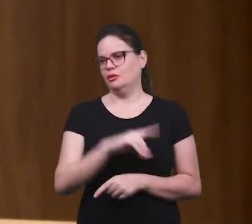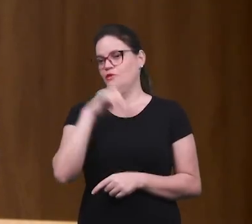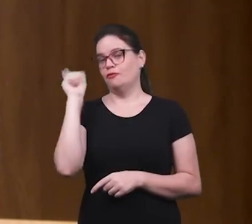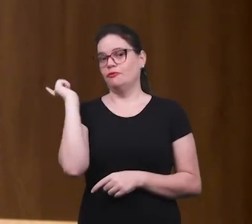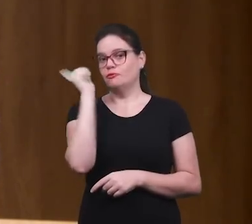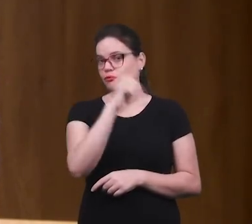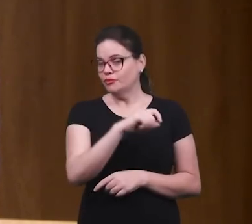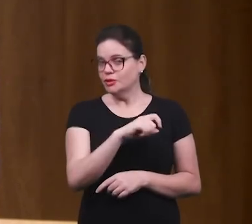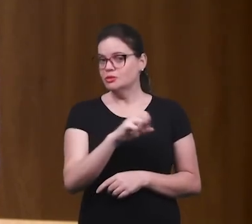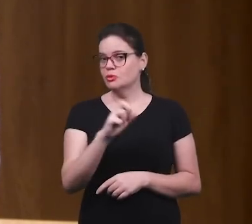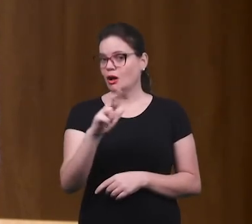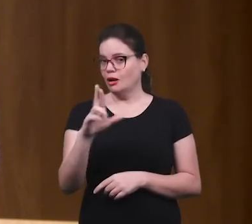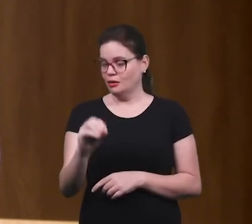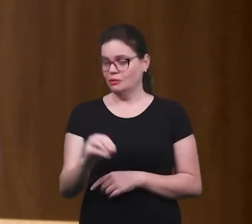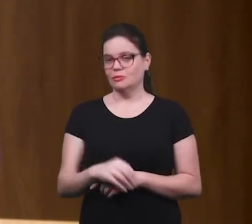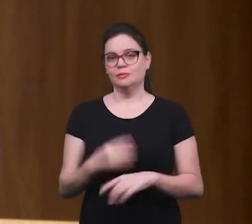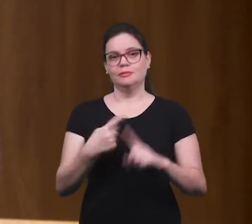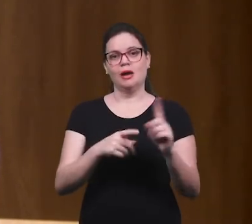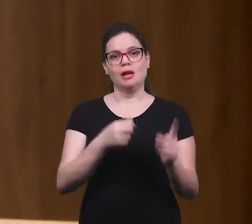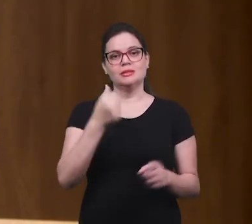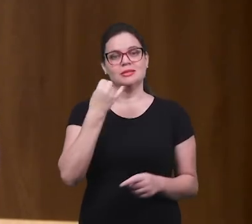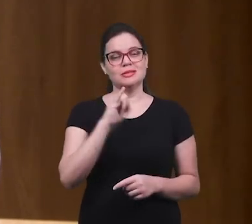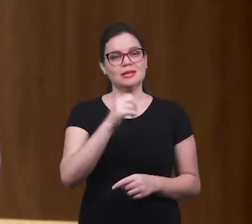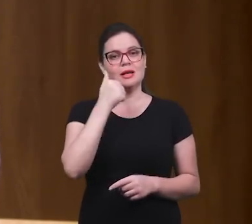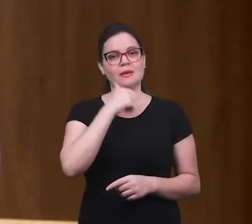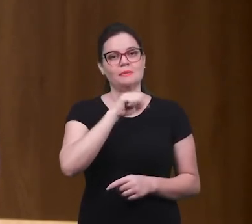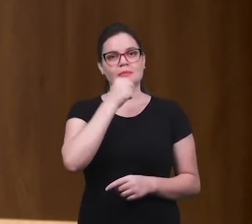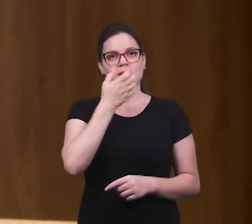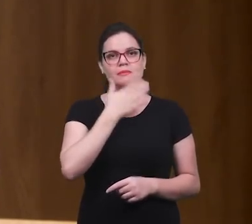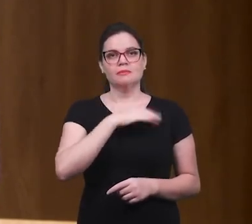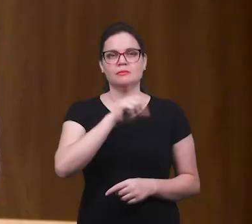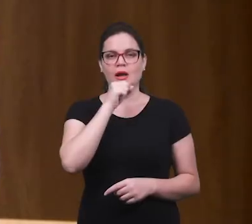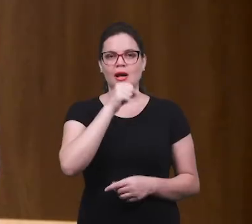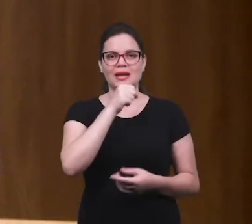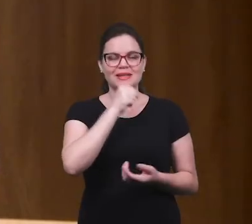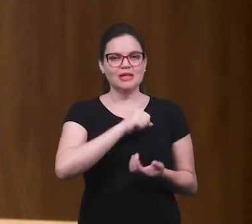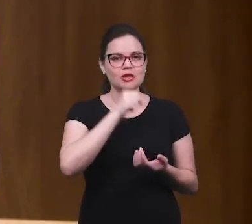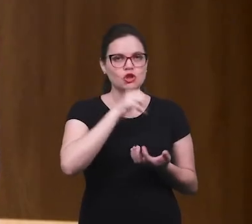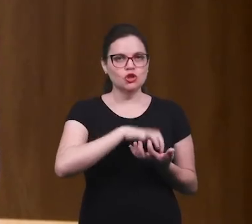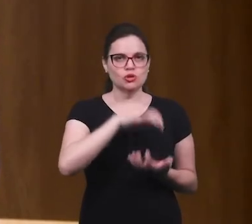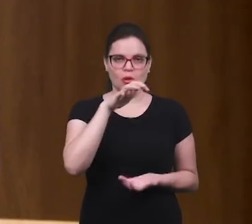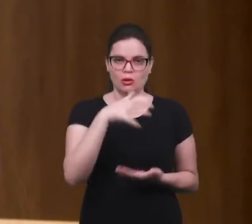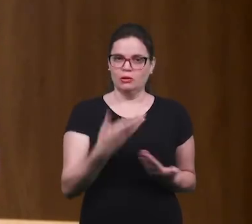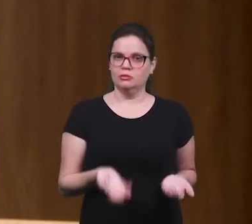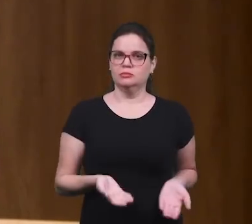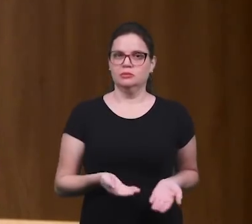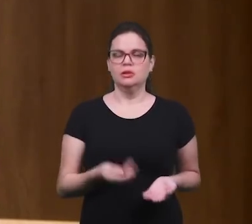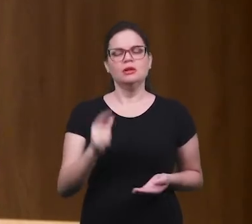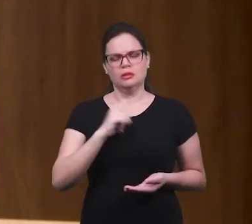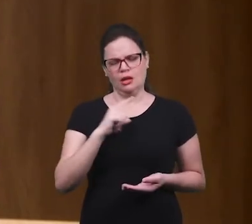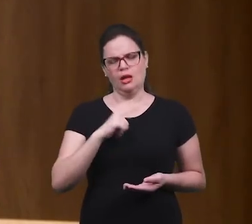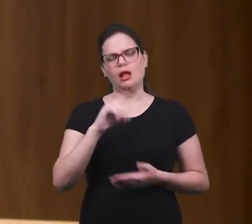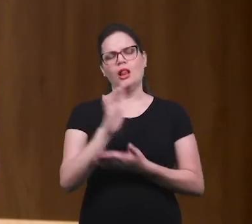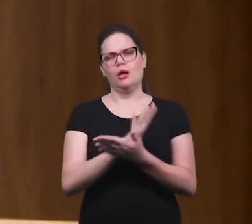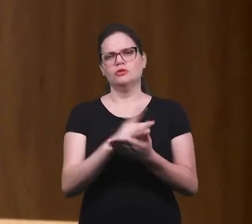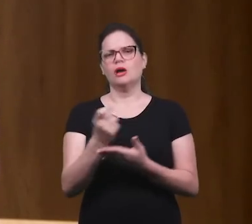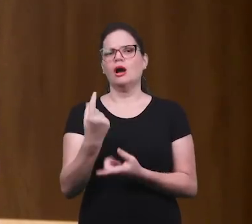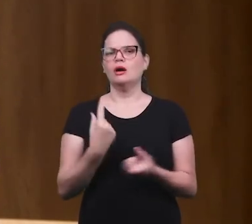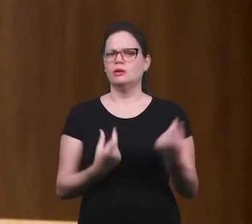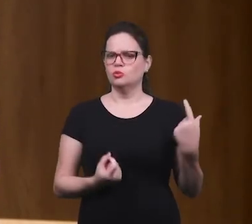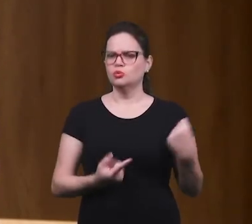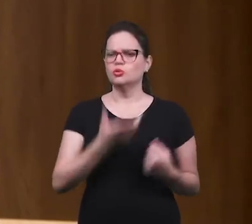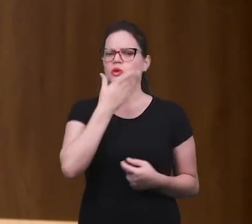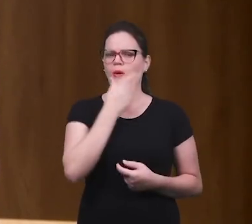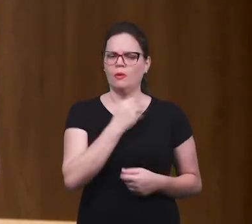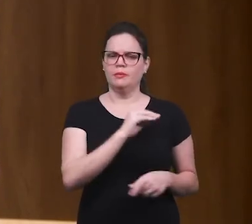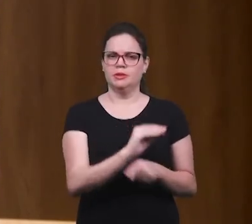quando os pais estão idosos, lógico que há exceções, há muitas exceções, há muitos filhos que são cuidadosos, mas é da natureza